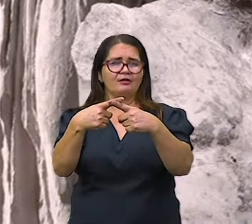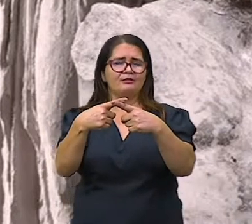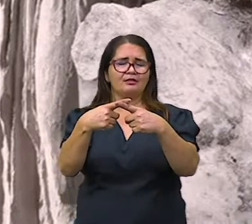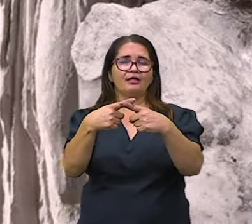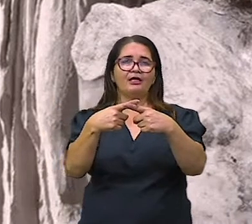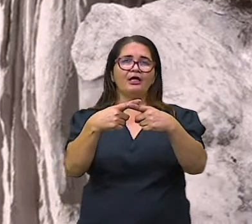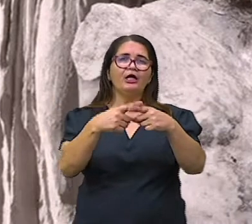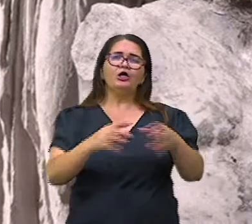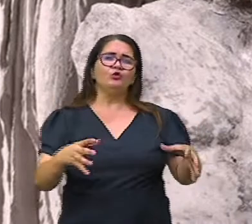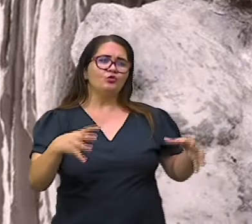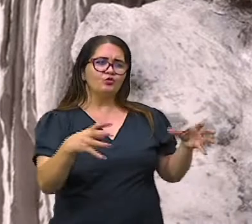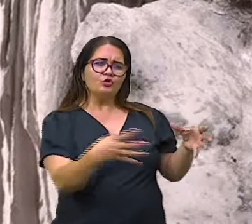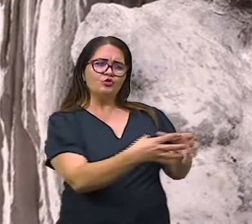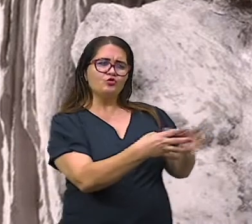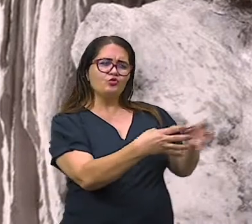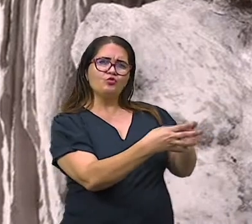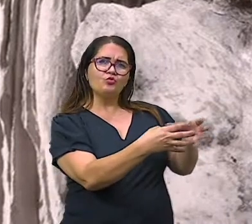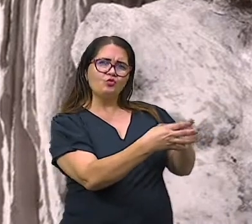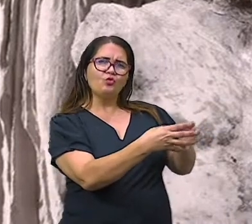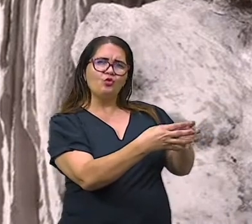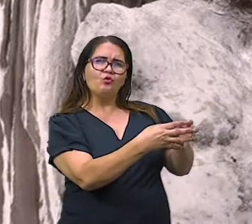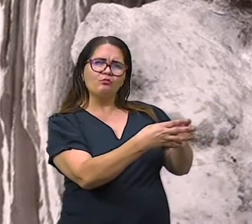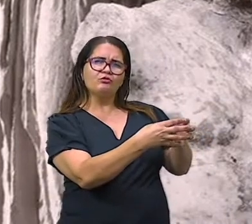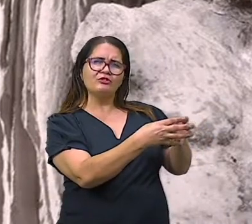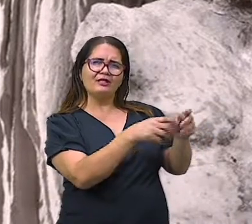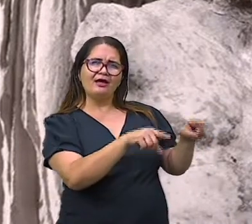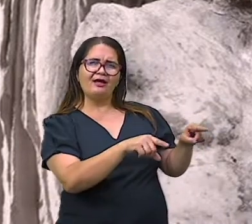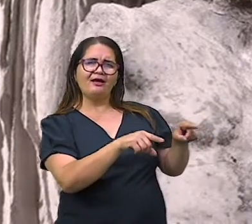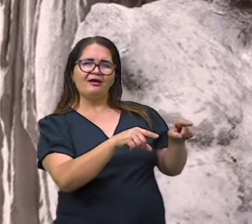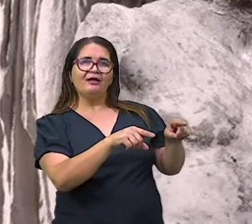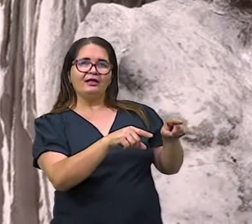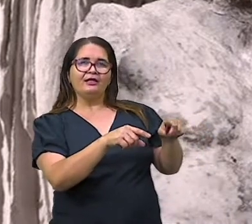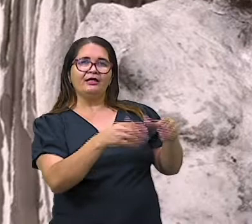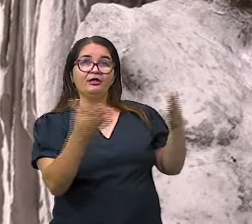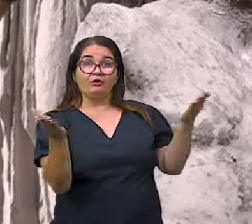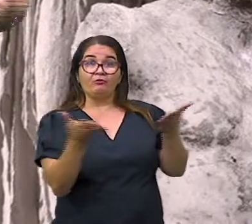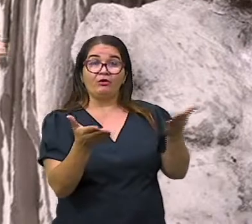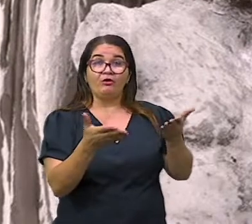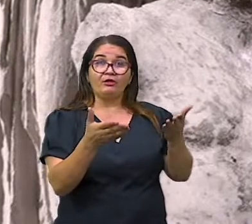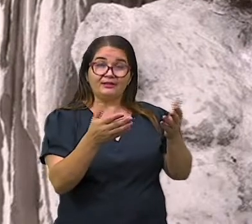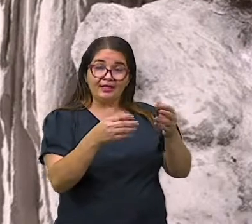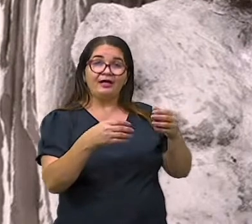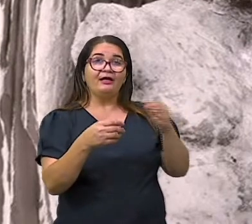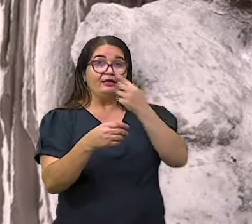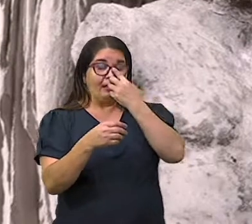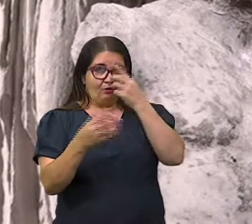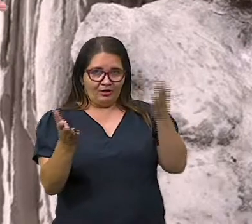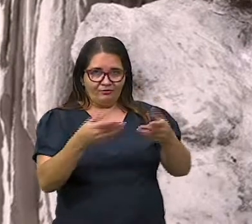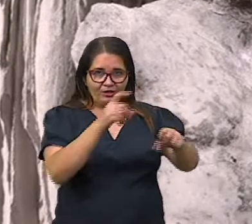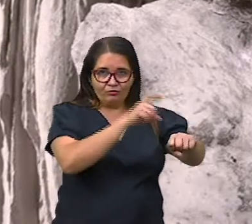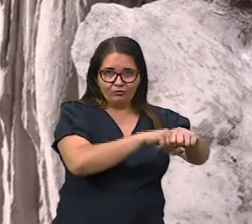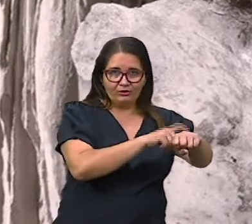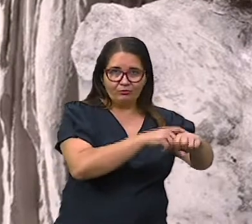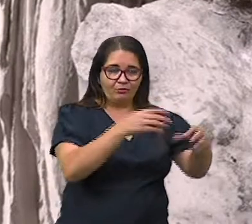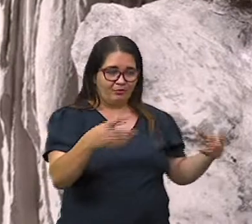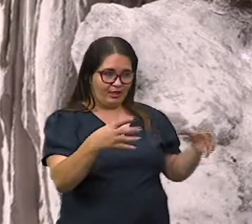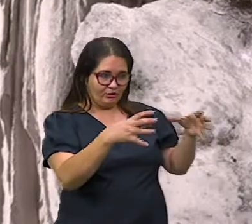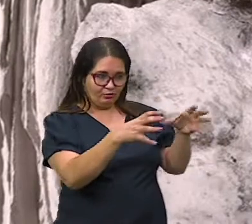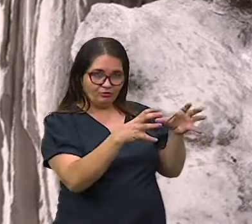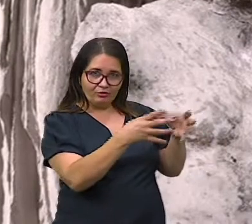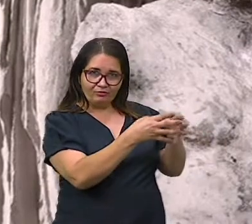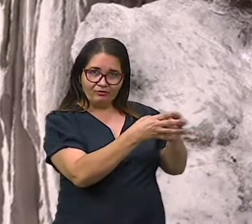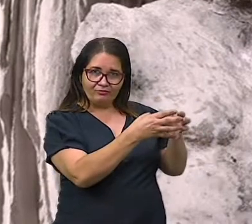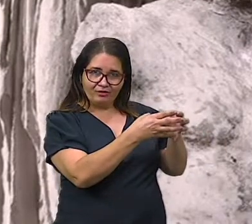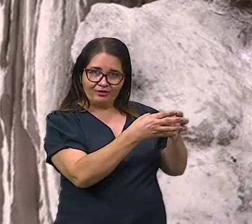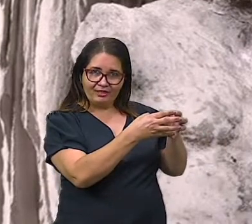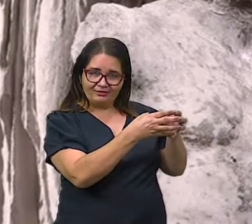equipe, né, que foram os últimos a entrar, os competidores dessa nação foram os últimos, os